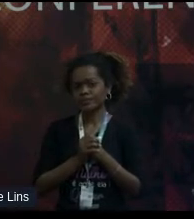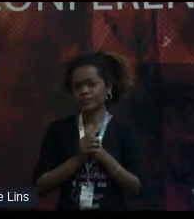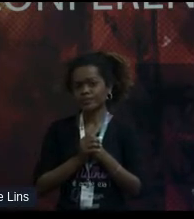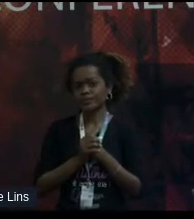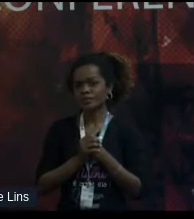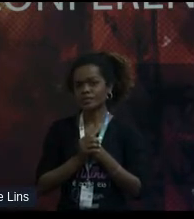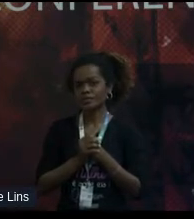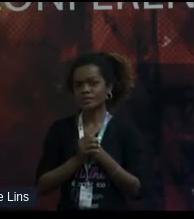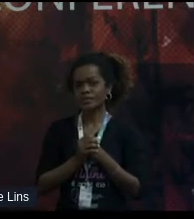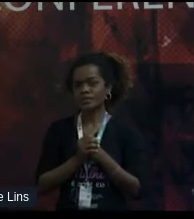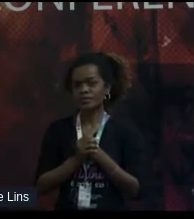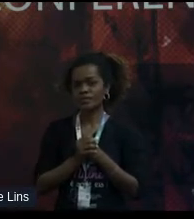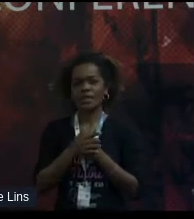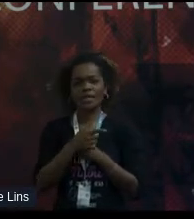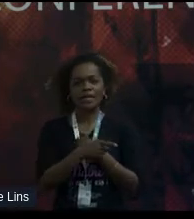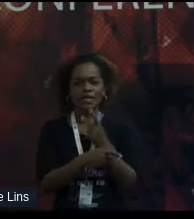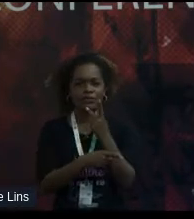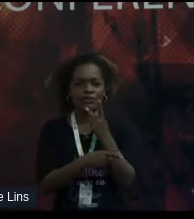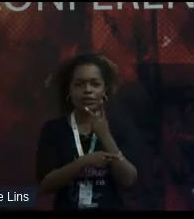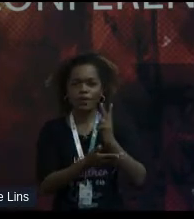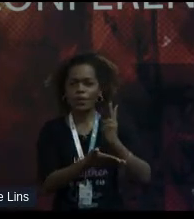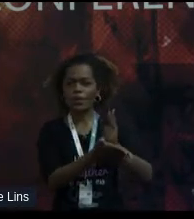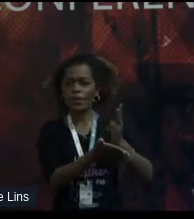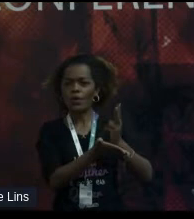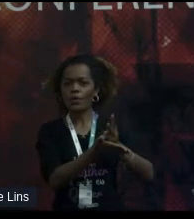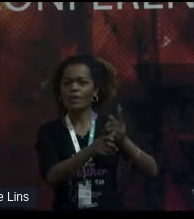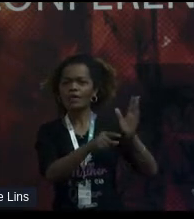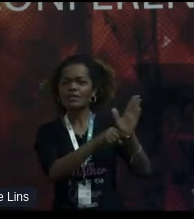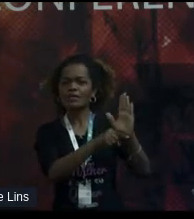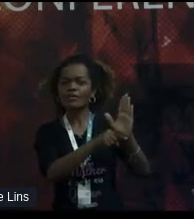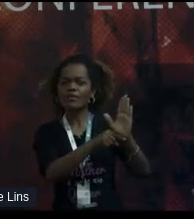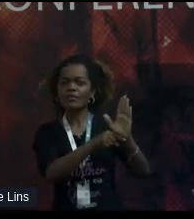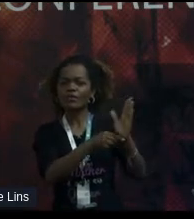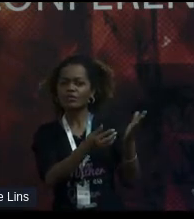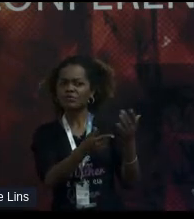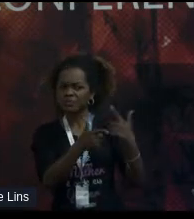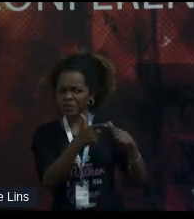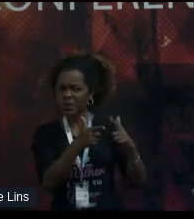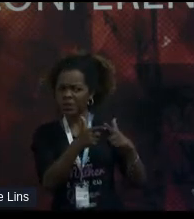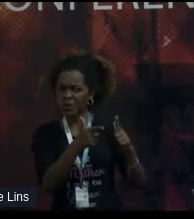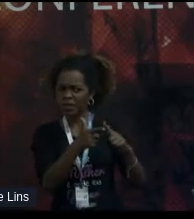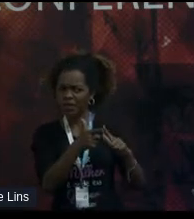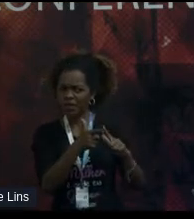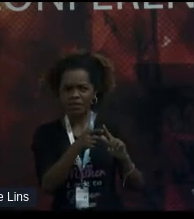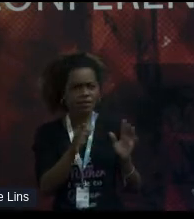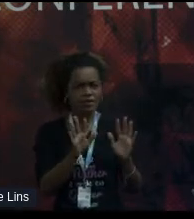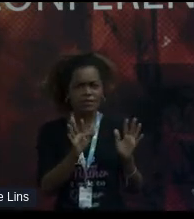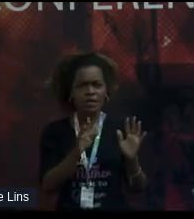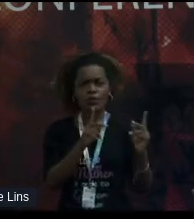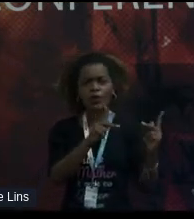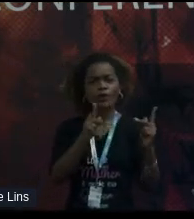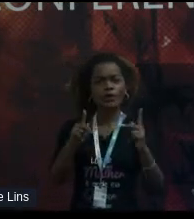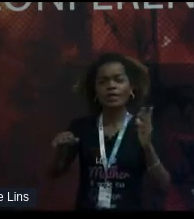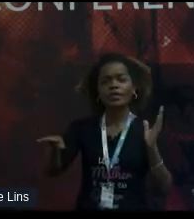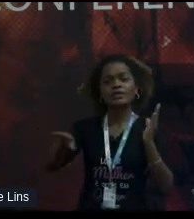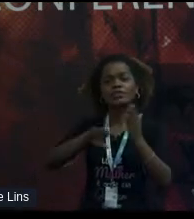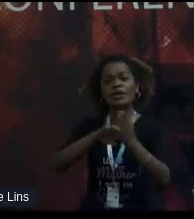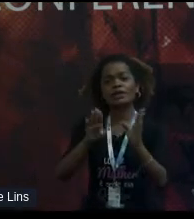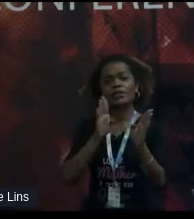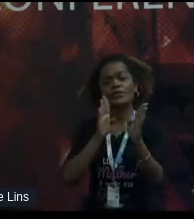Ele tocou o mesmo vídeo, Mal. Será que deu algum problema aí? Não, é o link direto do